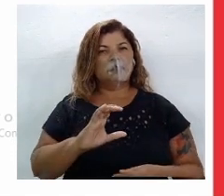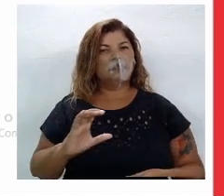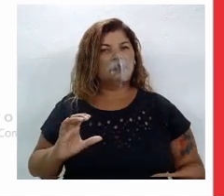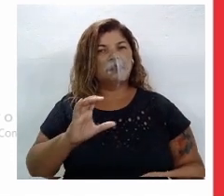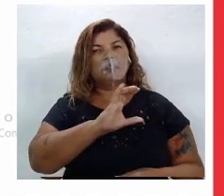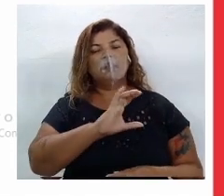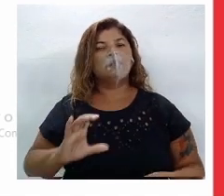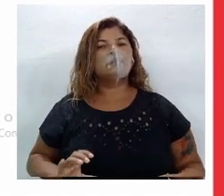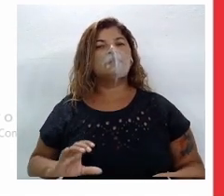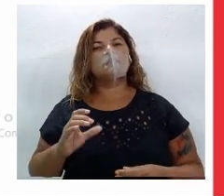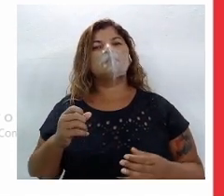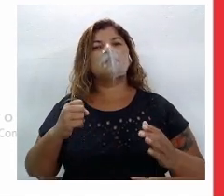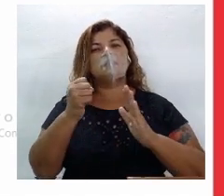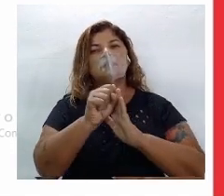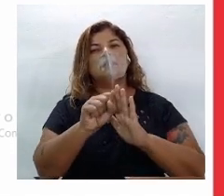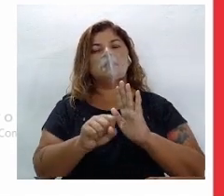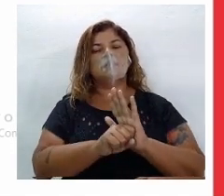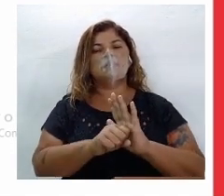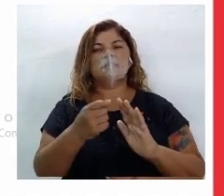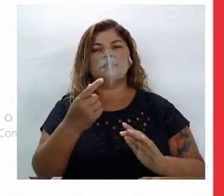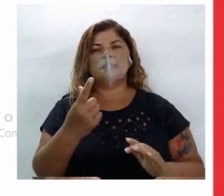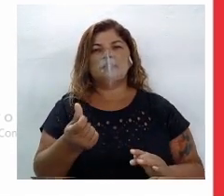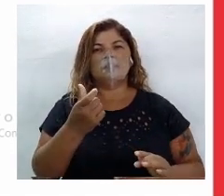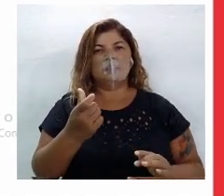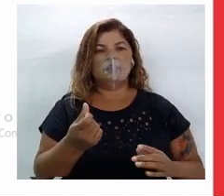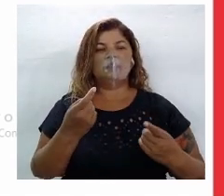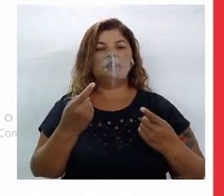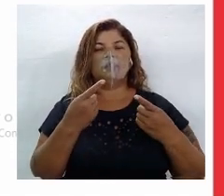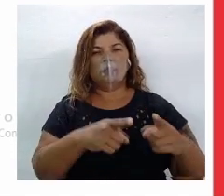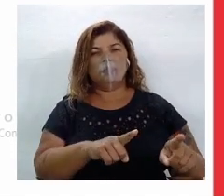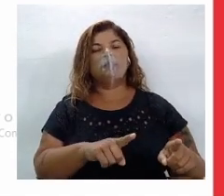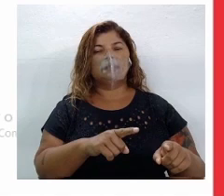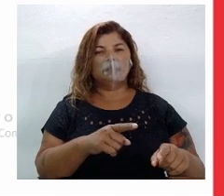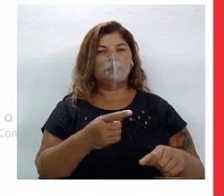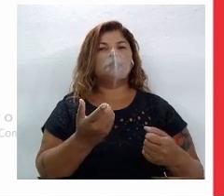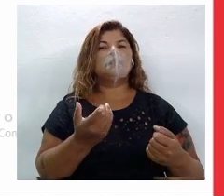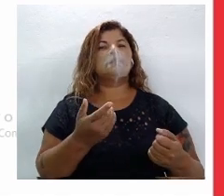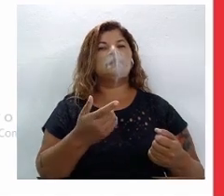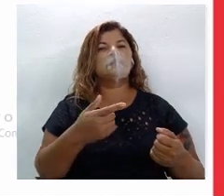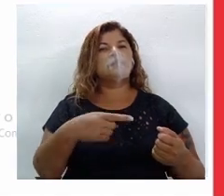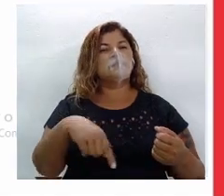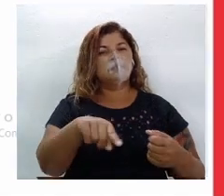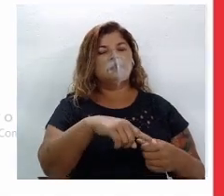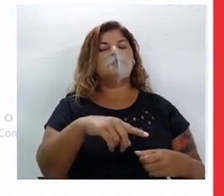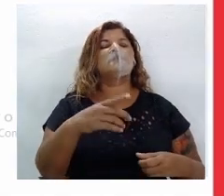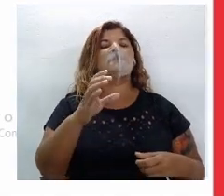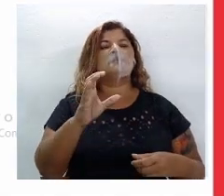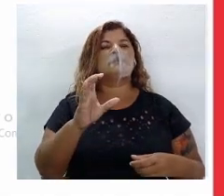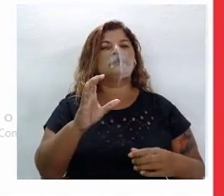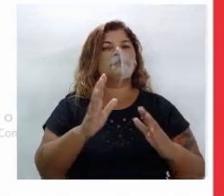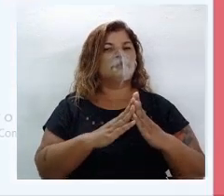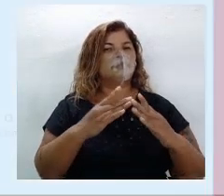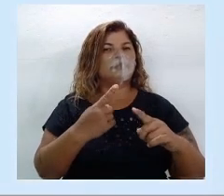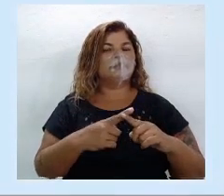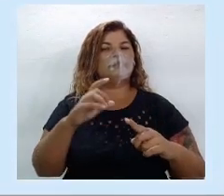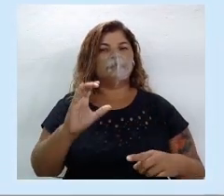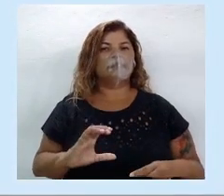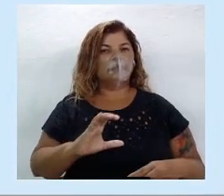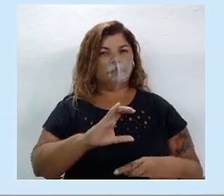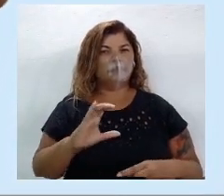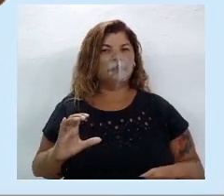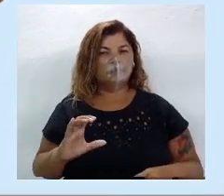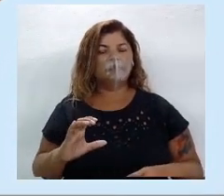dos cristãos do século XVI contra as práticas da Igreja Católica naquela época. Aí